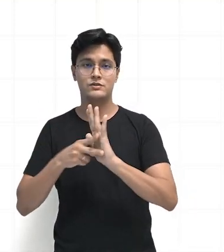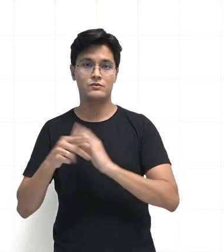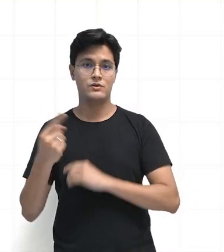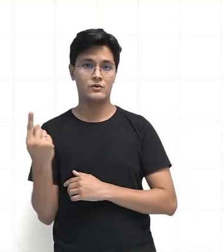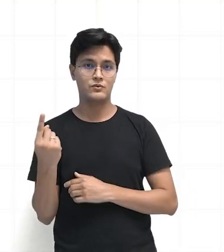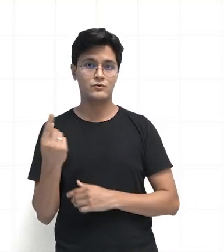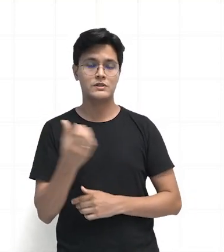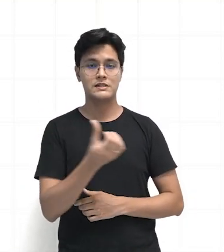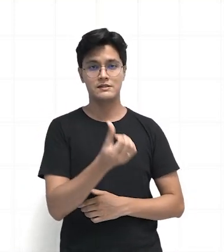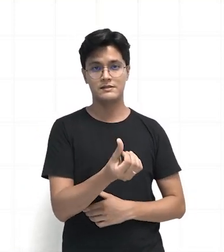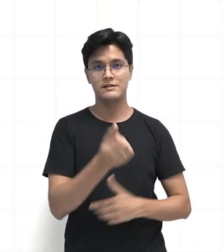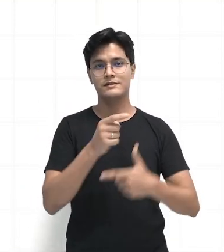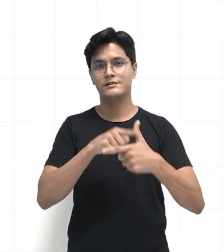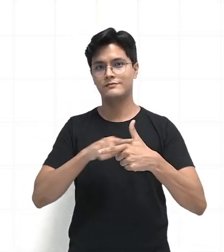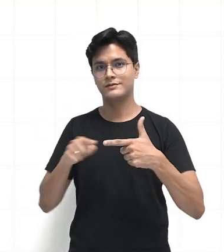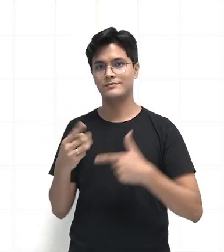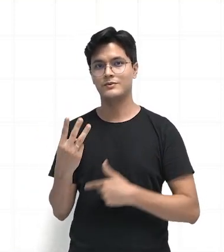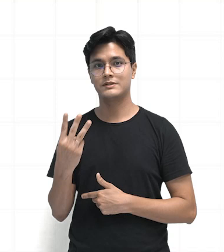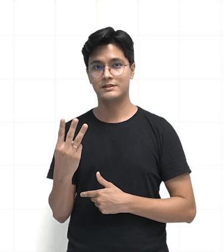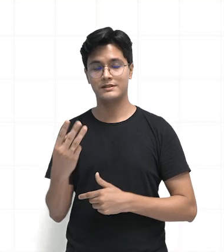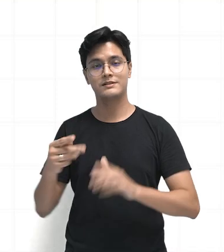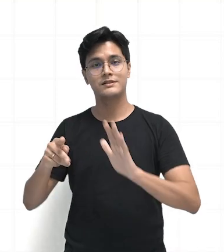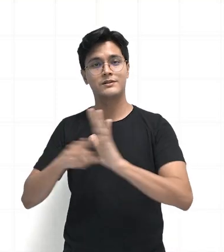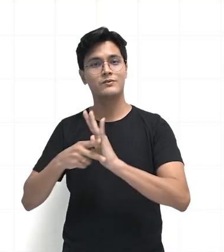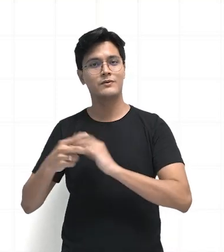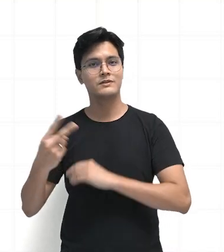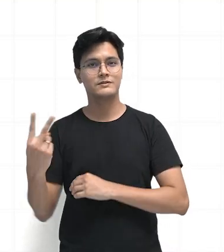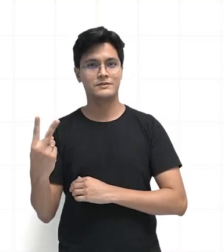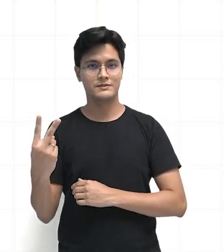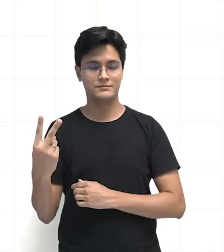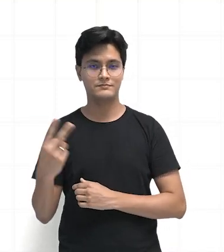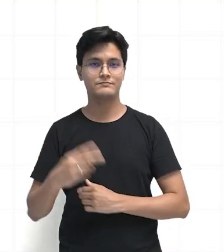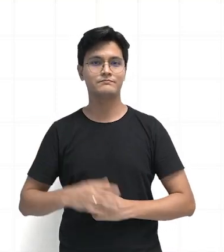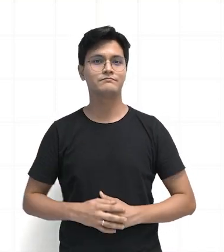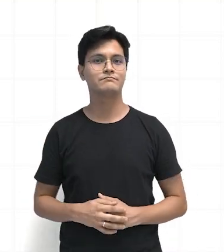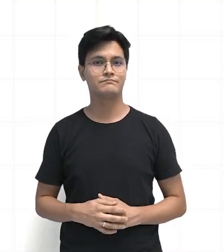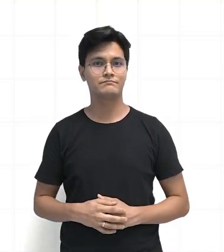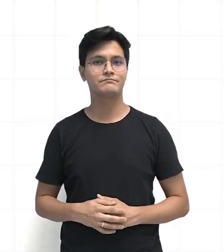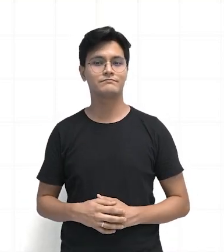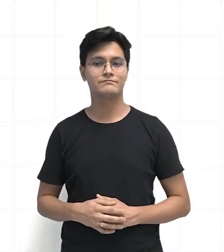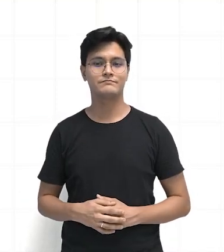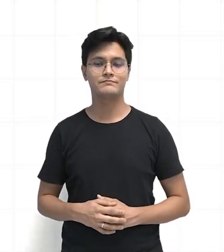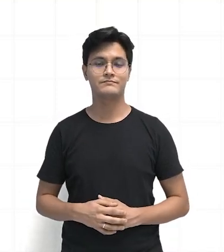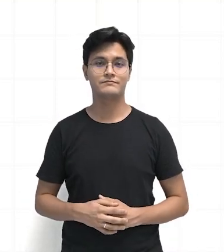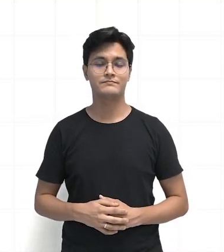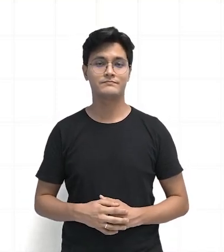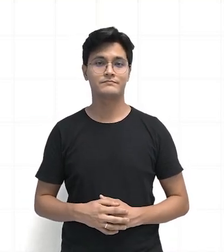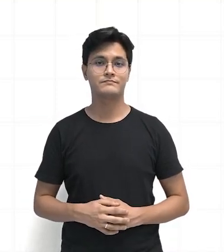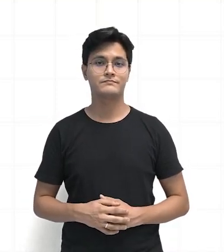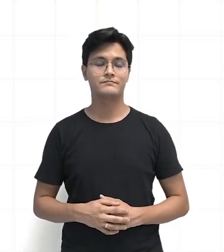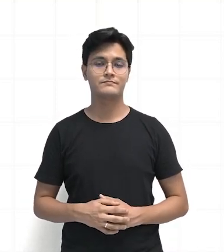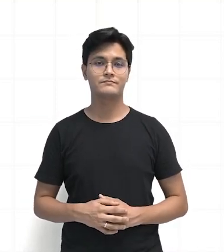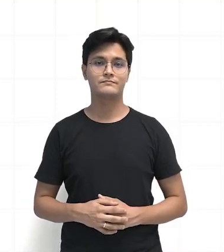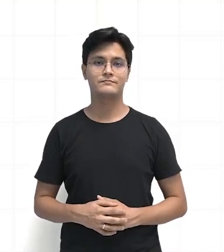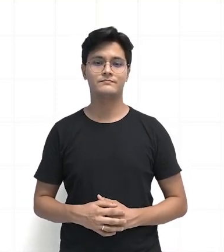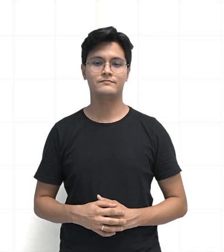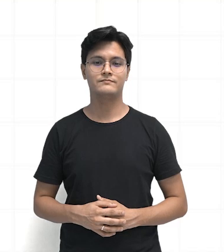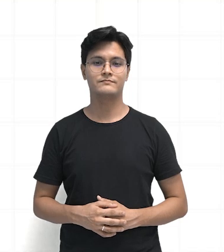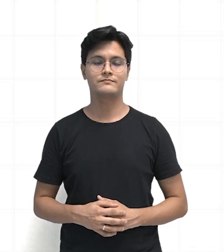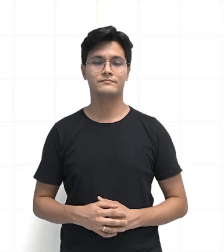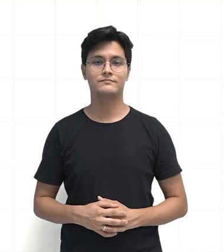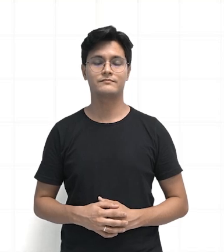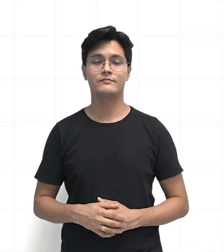e 6 dividido por 3 é igual a 2. Estava dando resultado aí para vocês já, né?